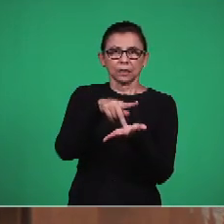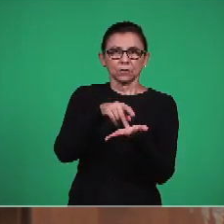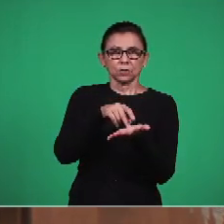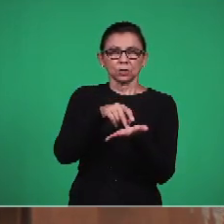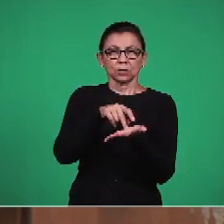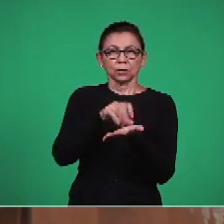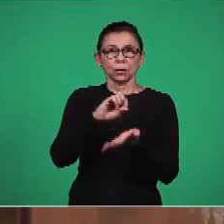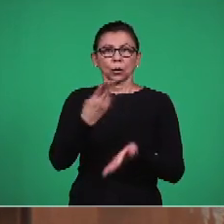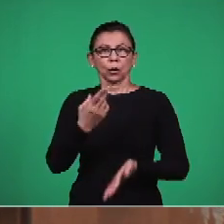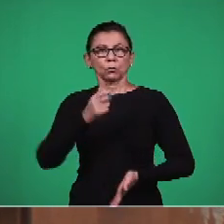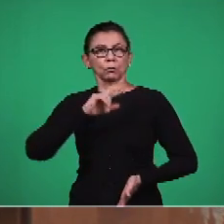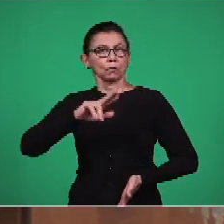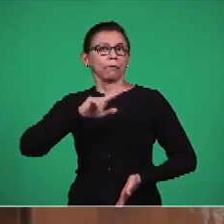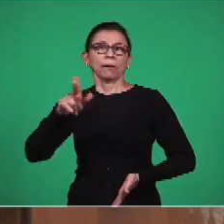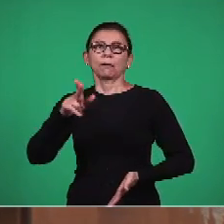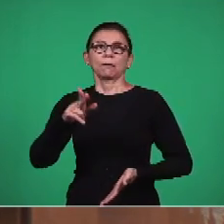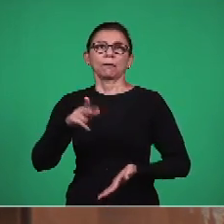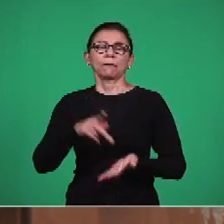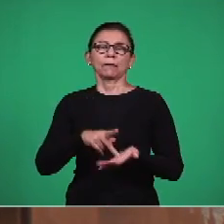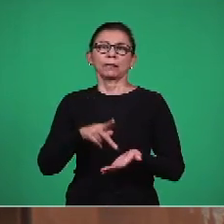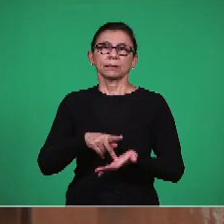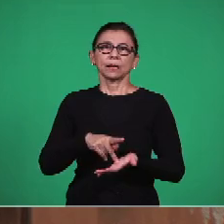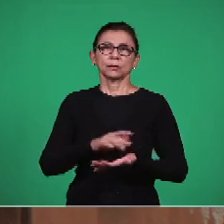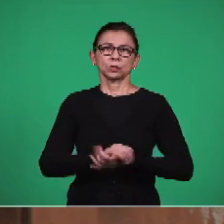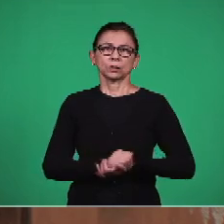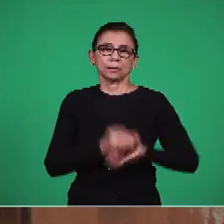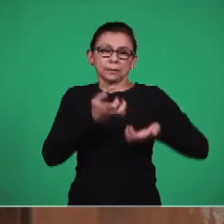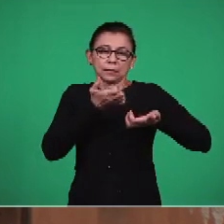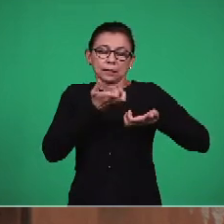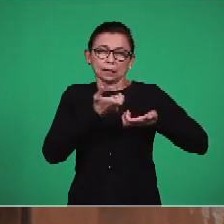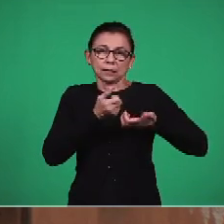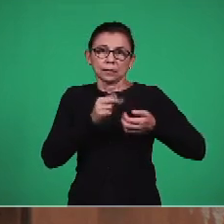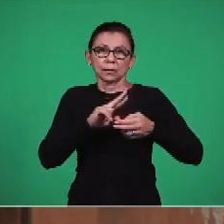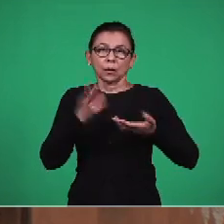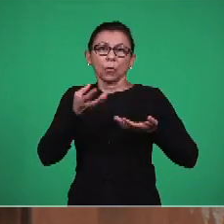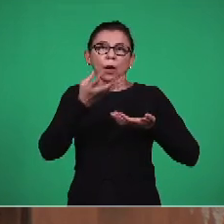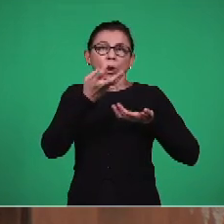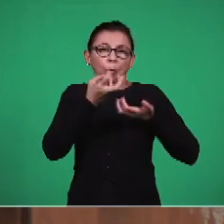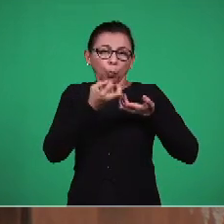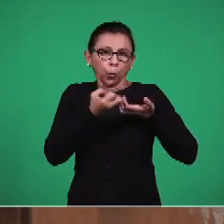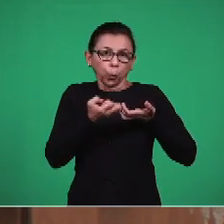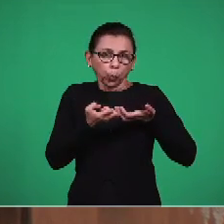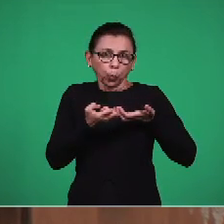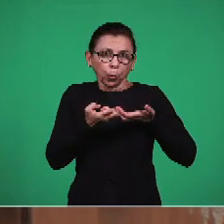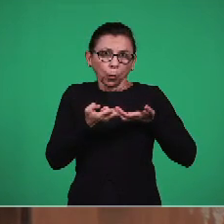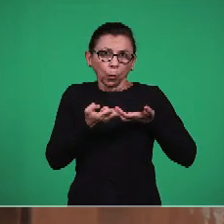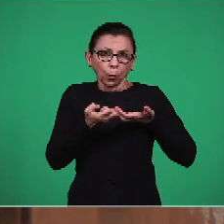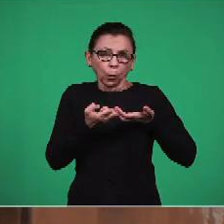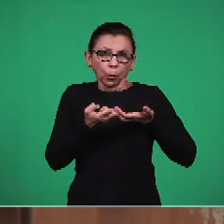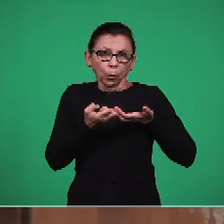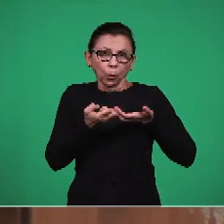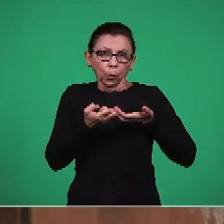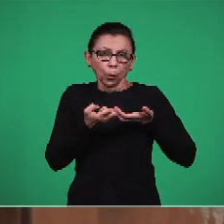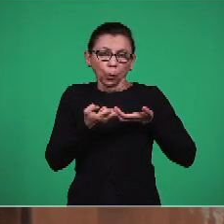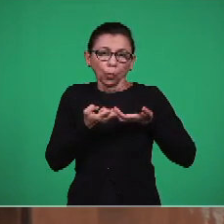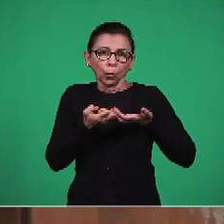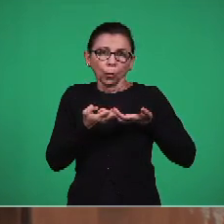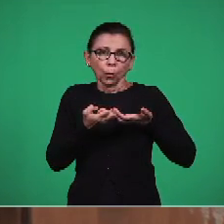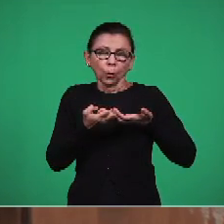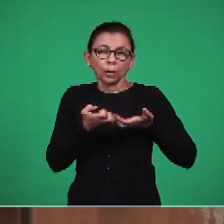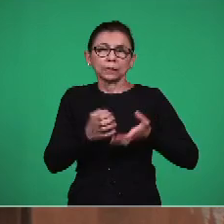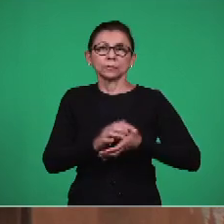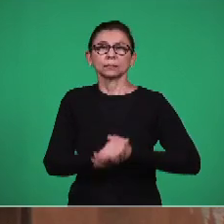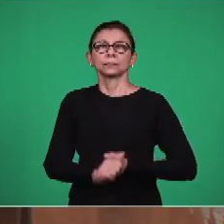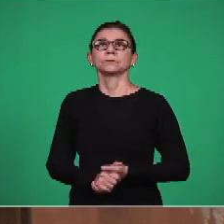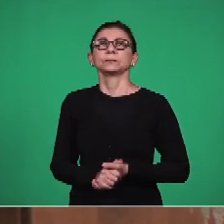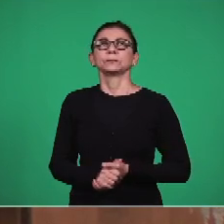verdade. Ou a candeia está acesa ou está apagada. Aqui mostra claramente. Então, a determinação.